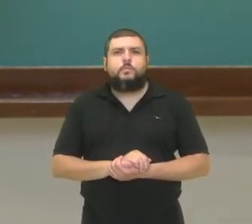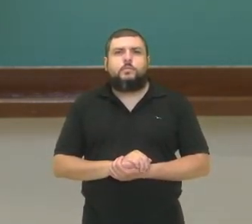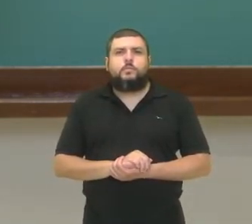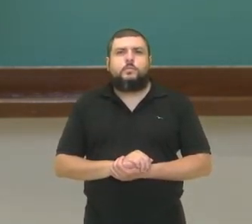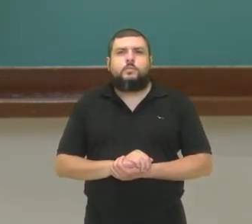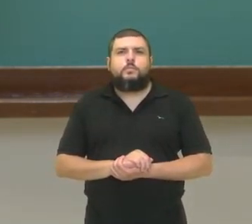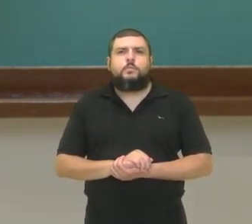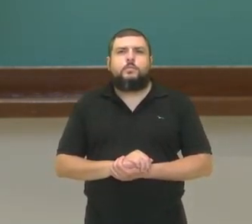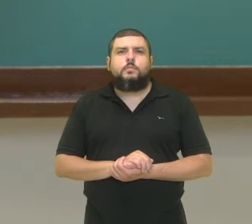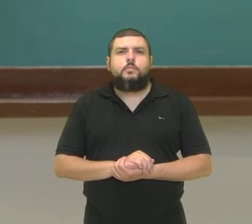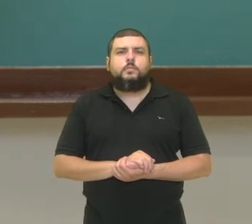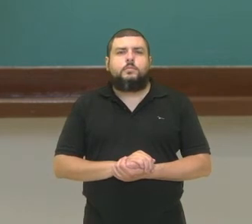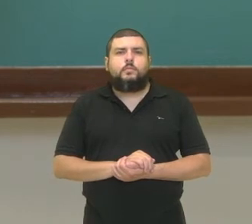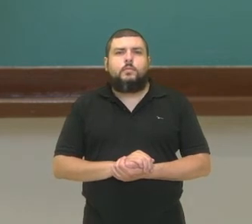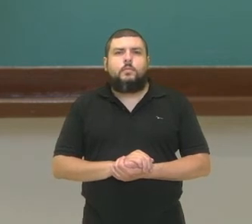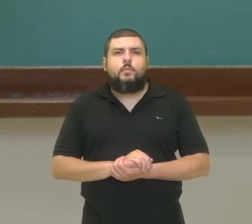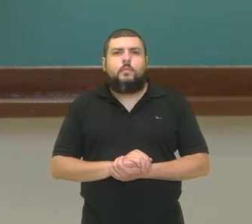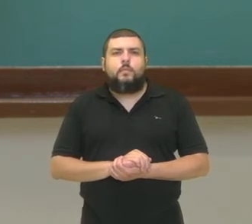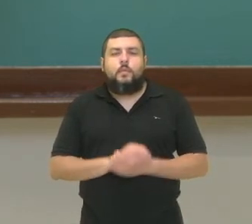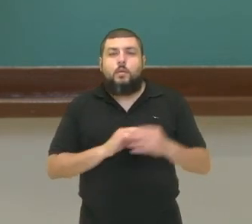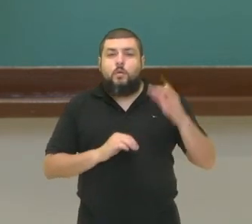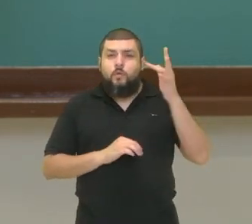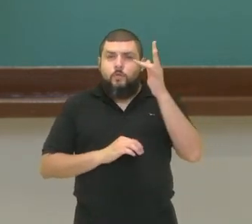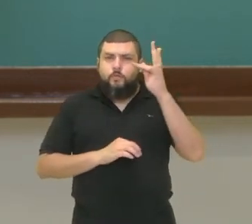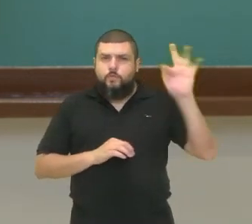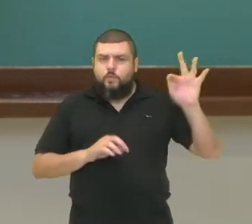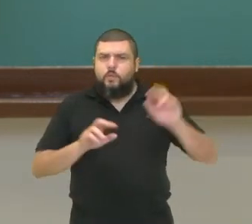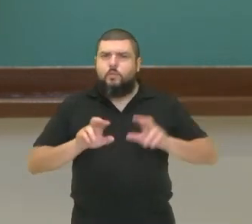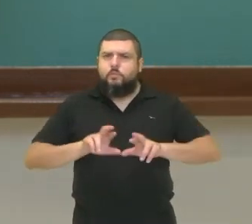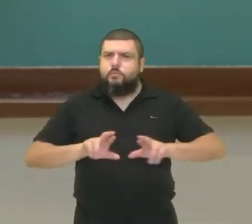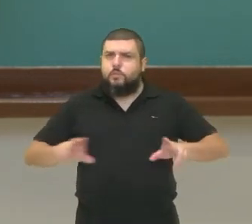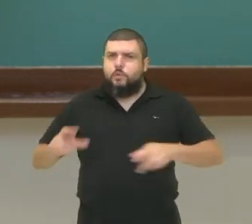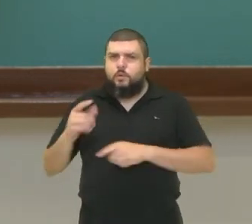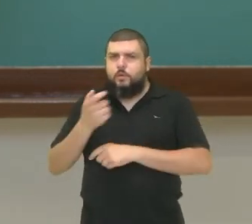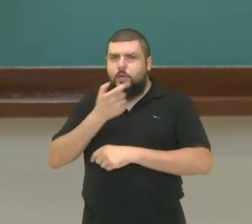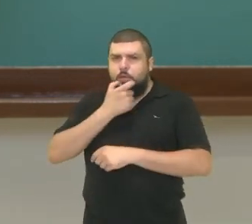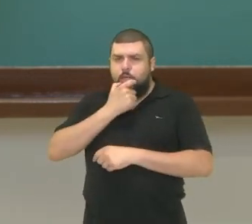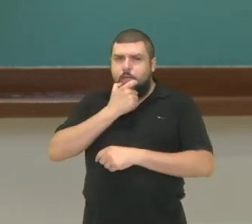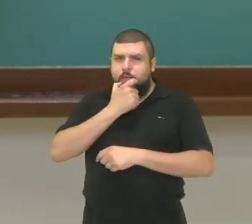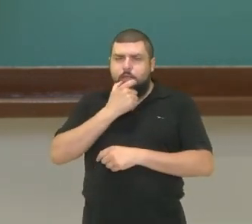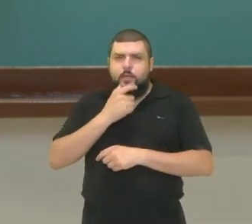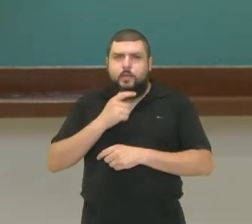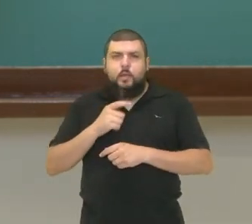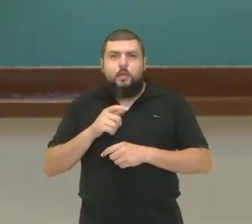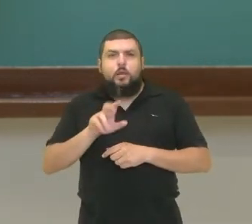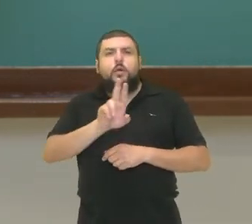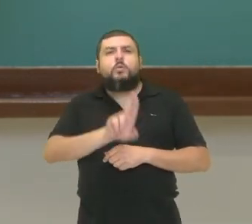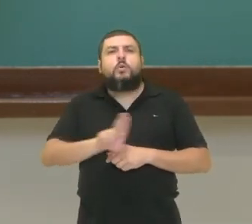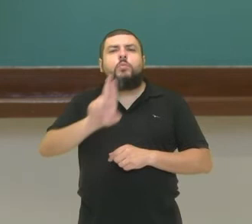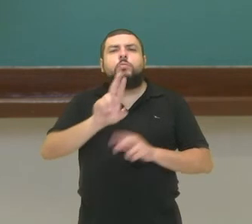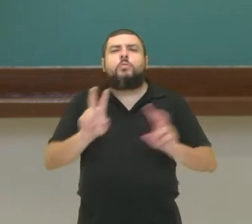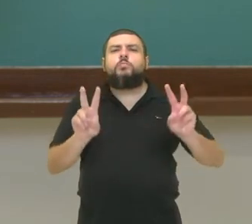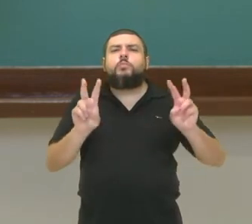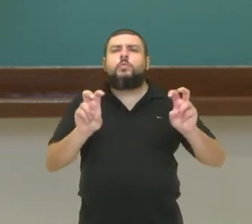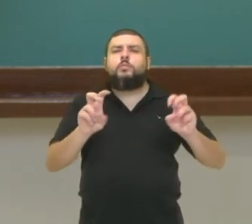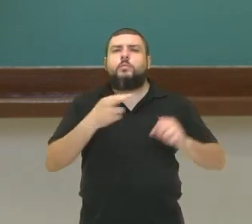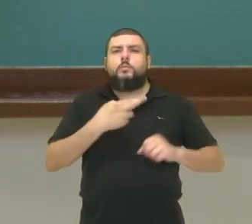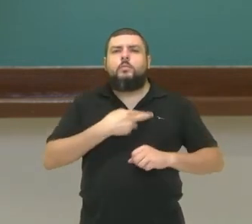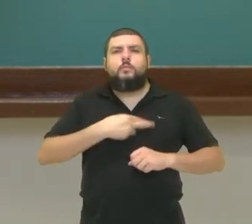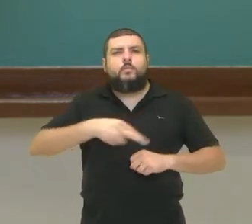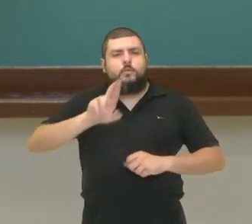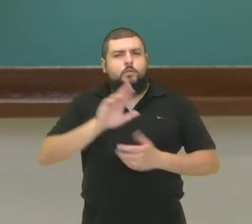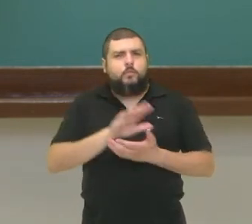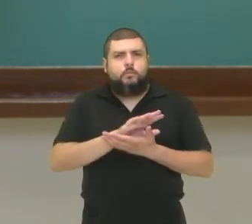Os franceses, diferentemente dos ingleses, eles não pegaram temáticas religiosas, nem adaptaram